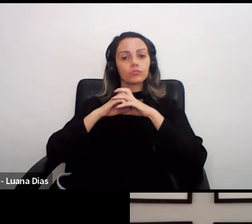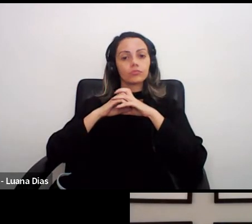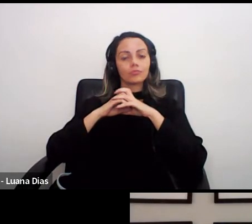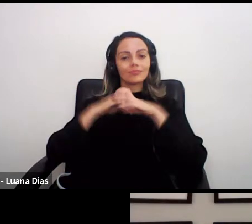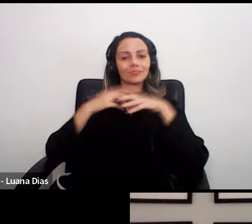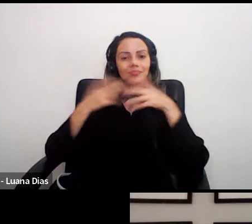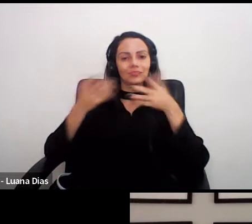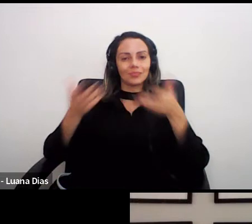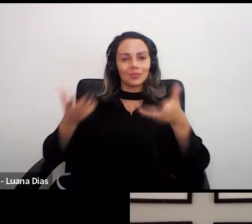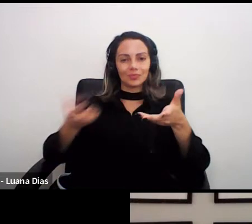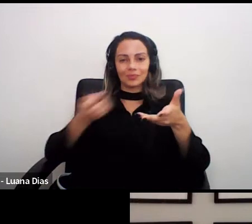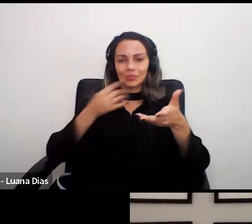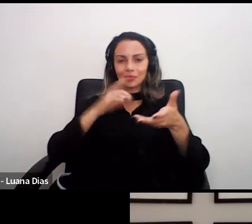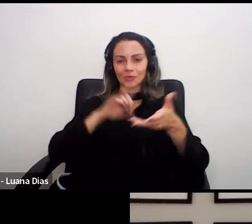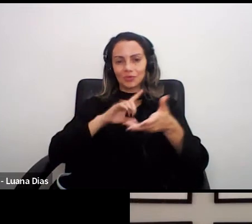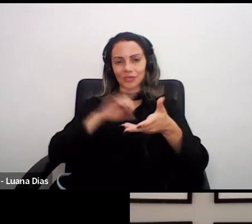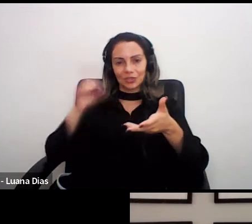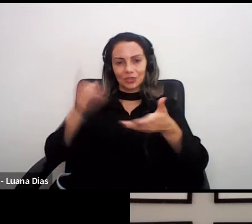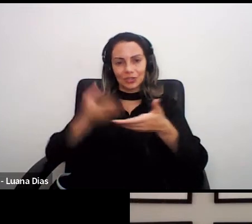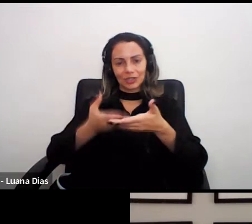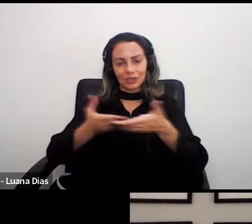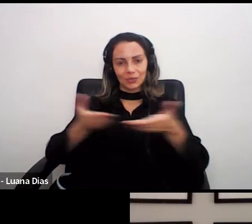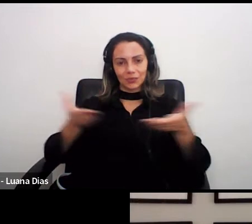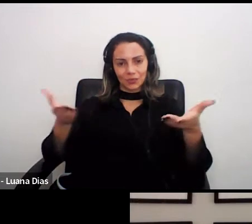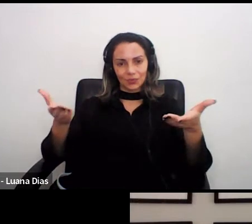Bom, gente, bom dia.